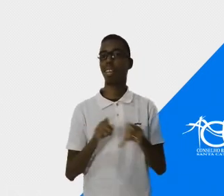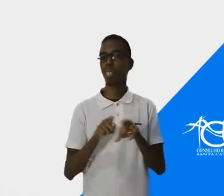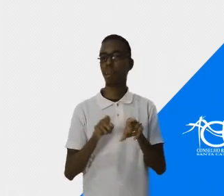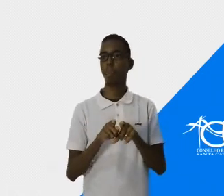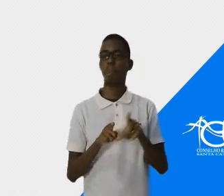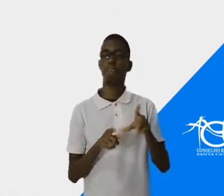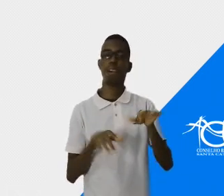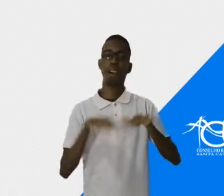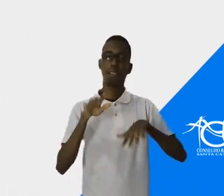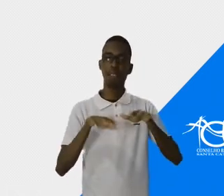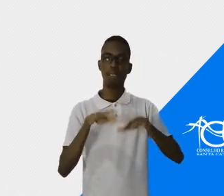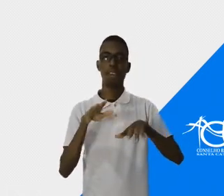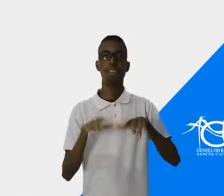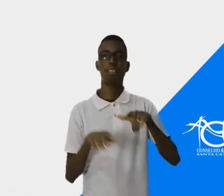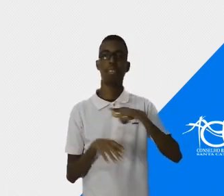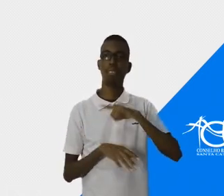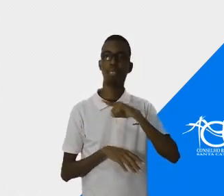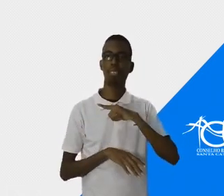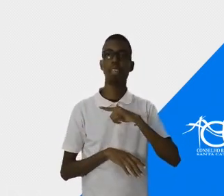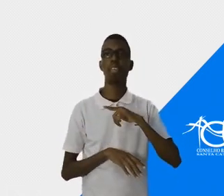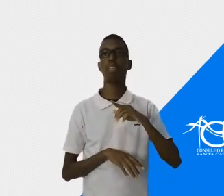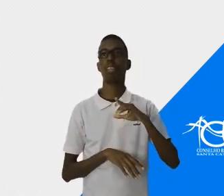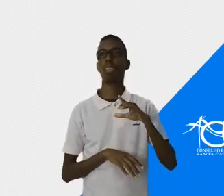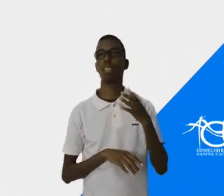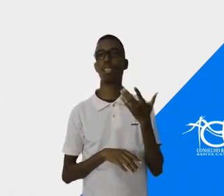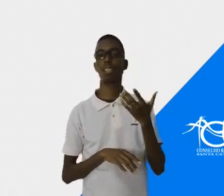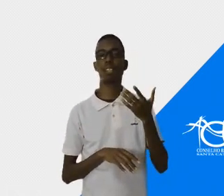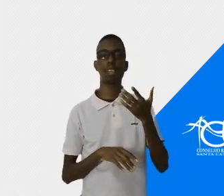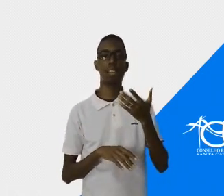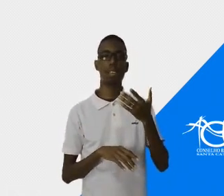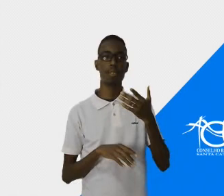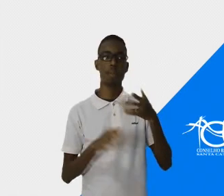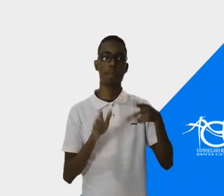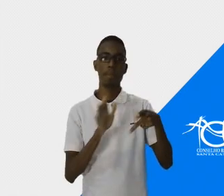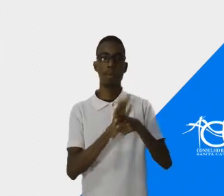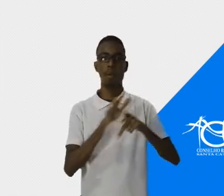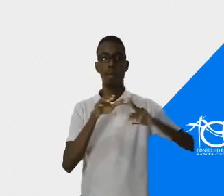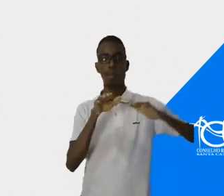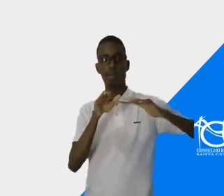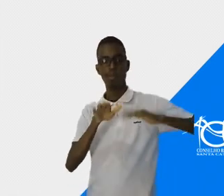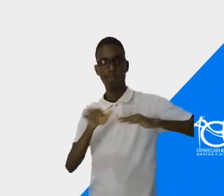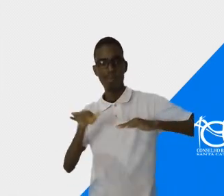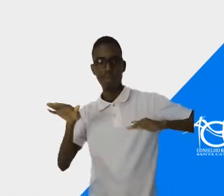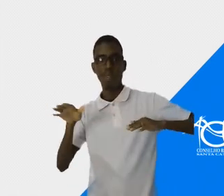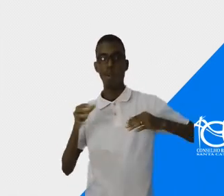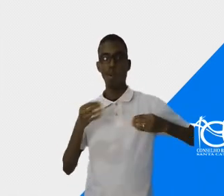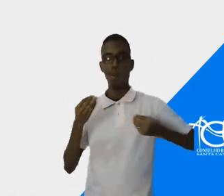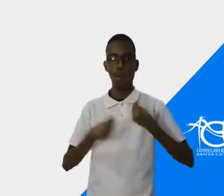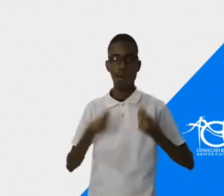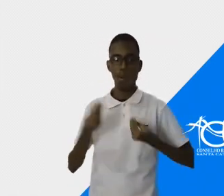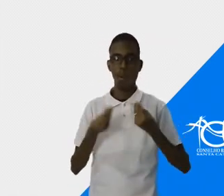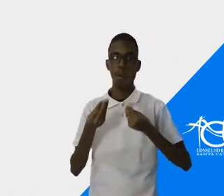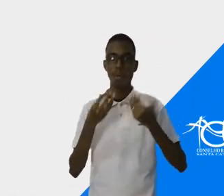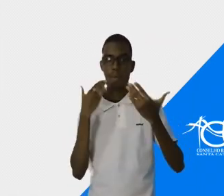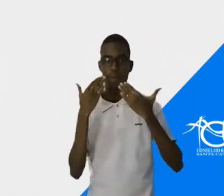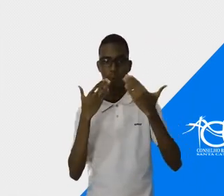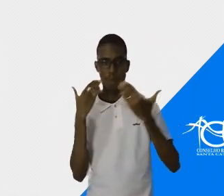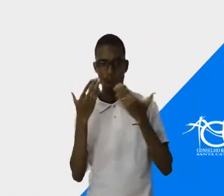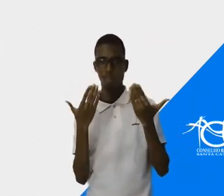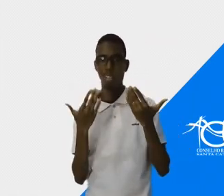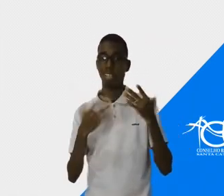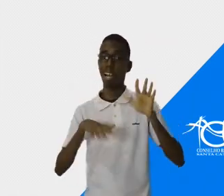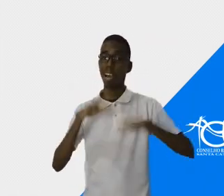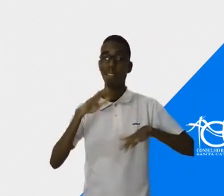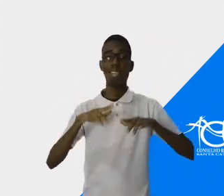avaliação de condutores, ou uma avaliação no campo forense. Então, nem sempre os procedimentos, e muito menos os instrumentos, são